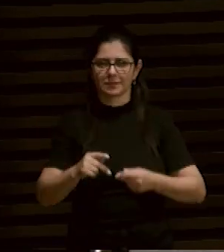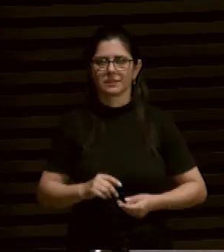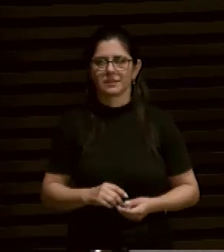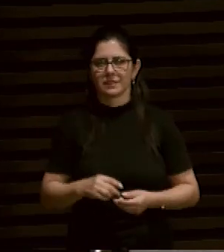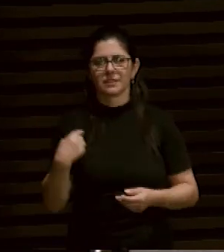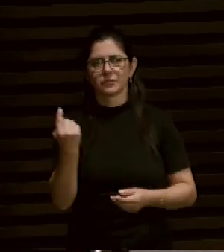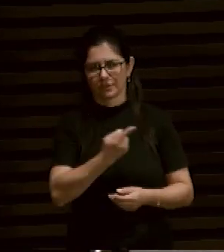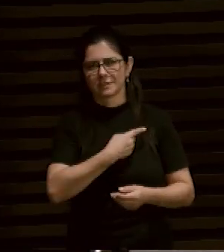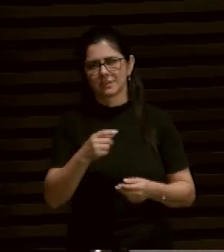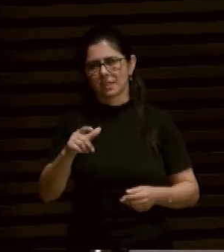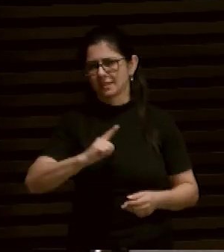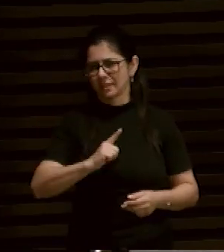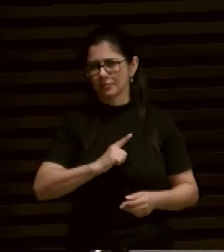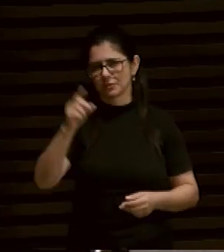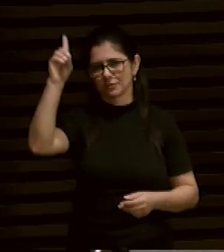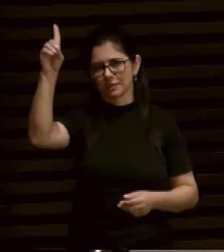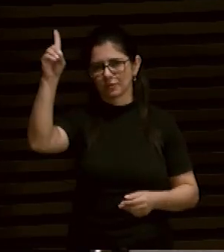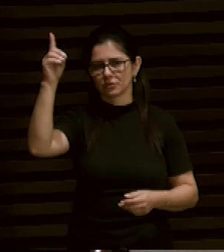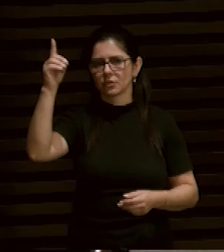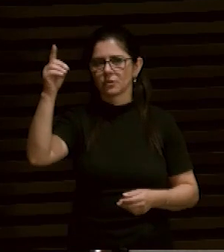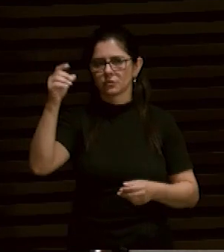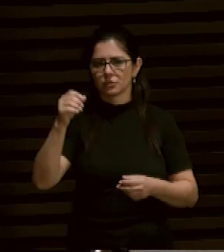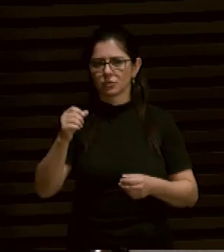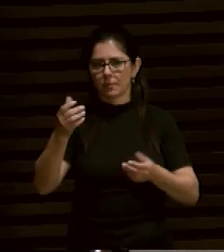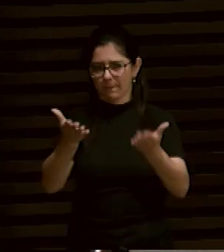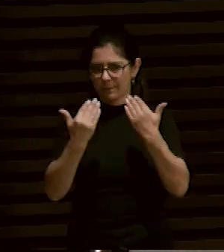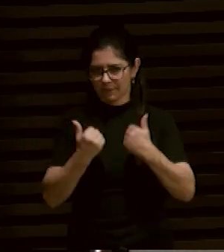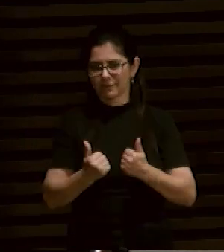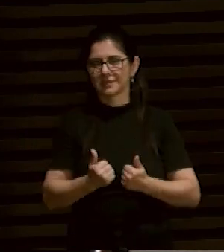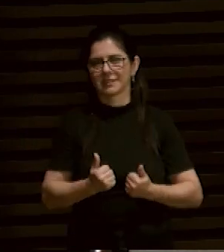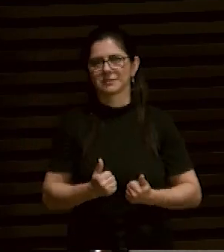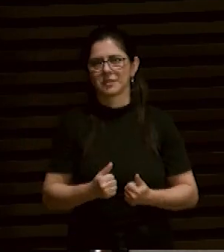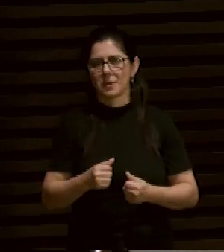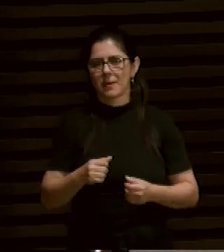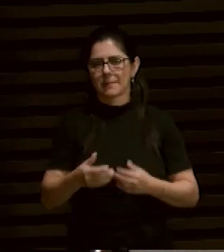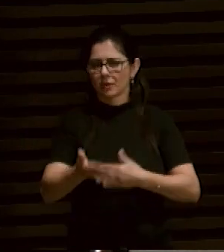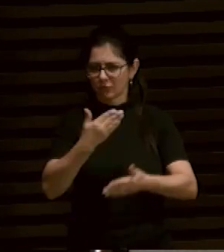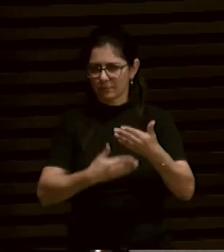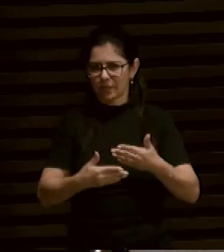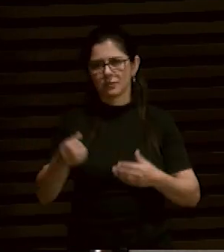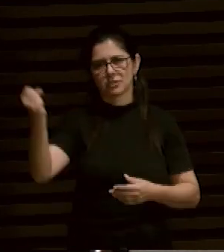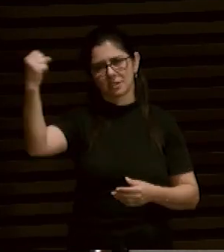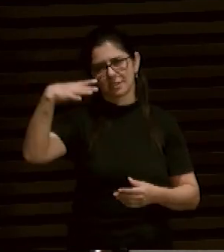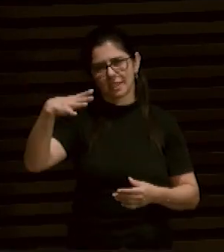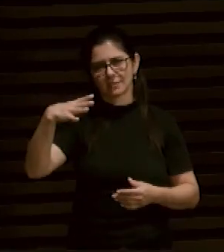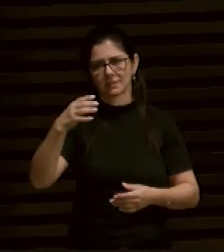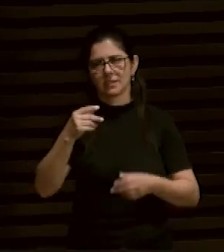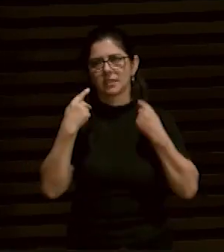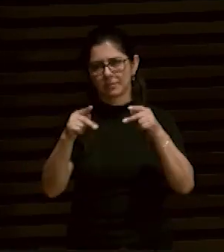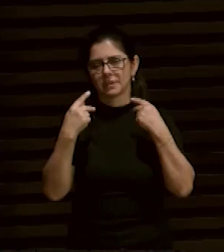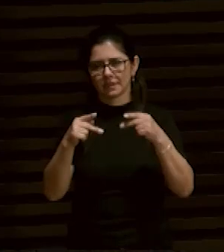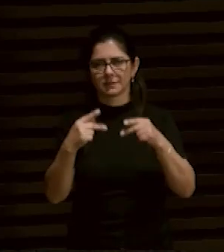temos um Deus que opera, que ele dá o dom do arrependimento, mas de outro é pelo meio de graça da pregação que nós podemos